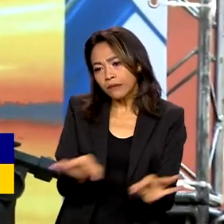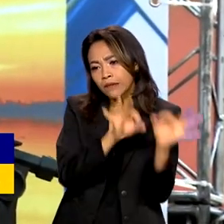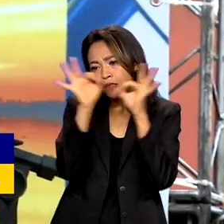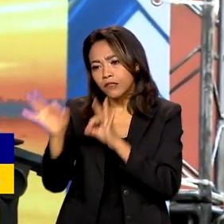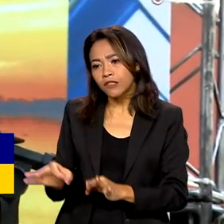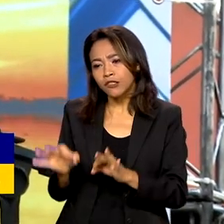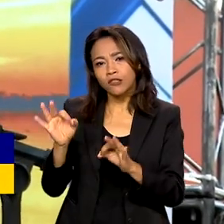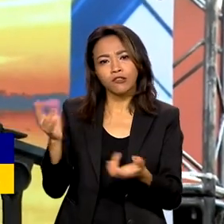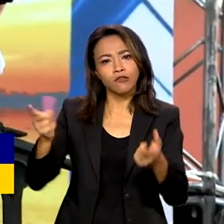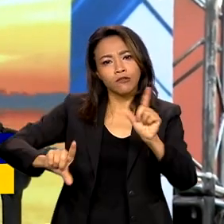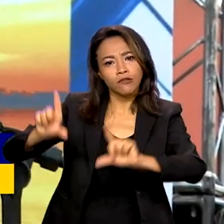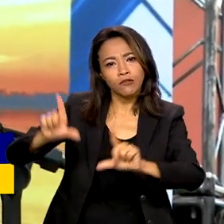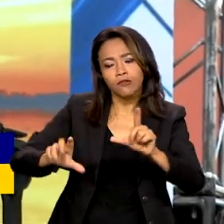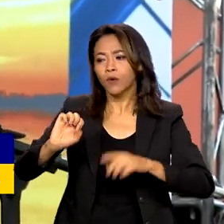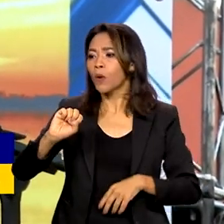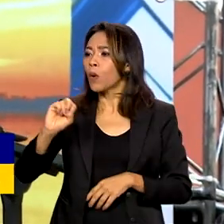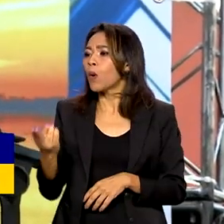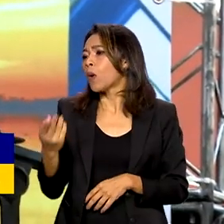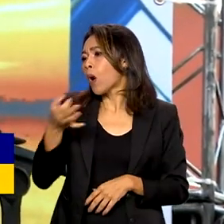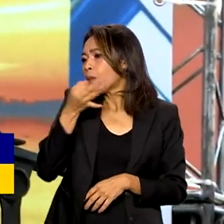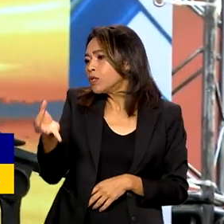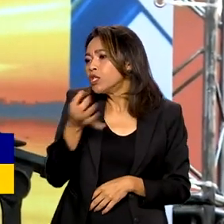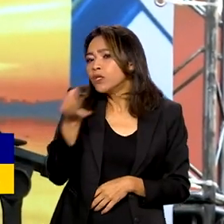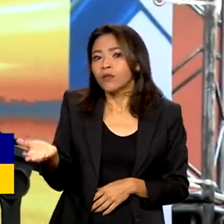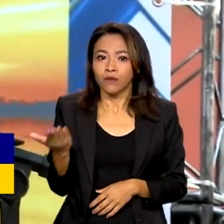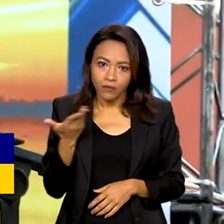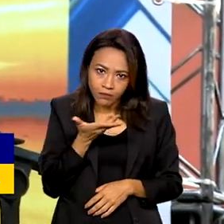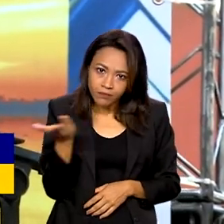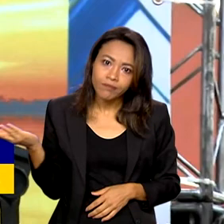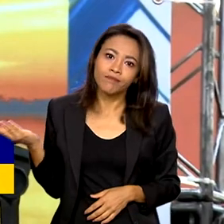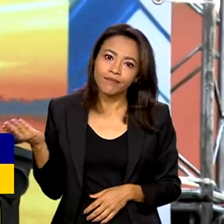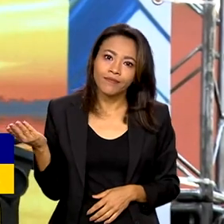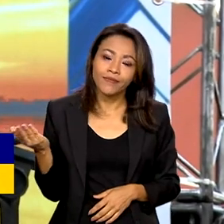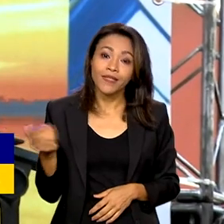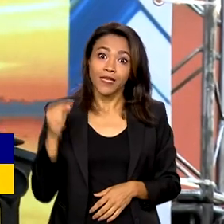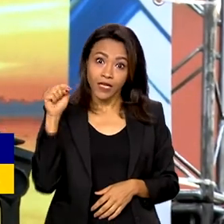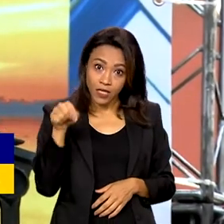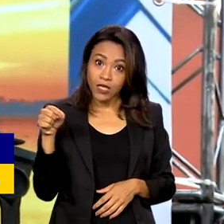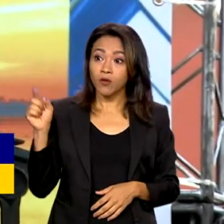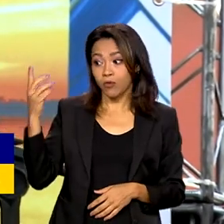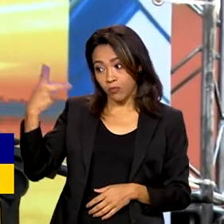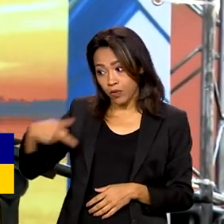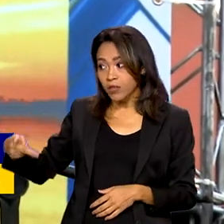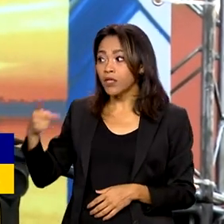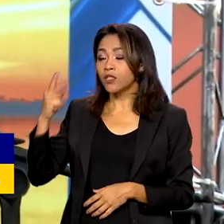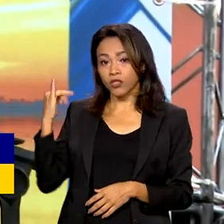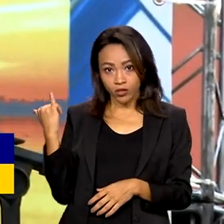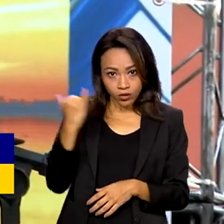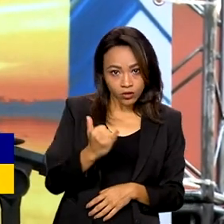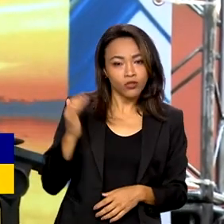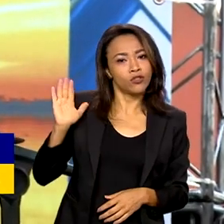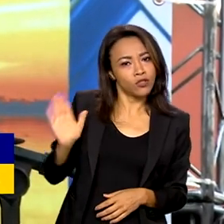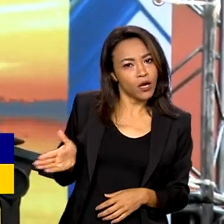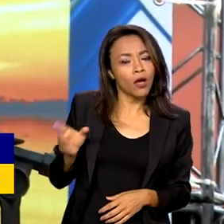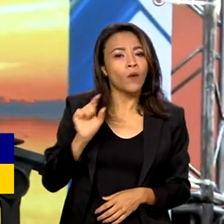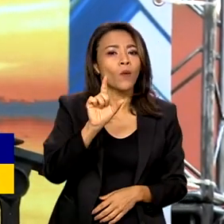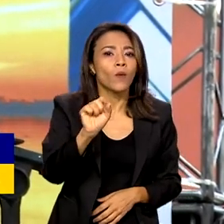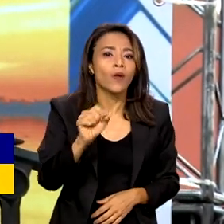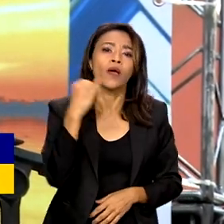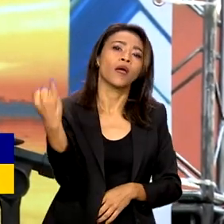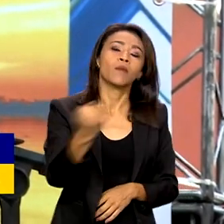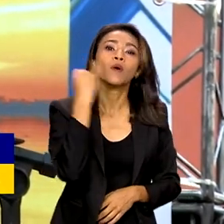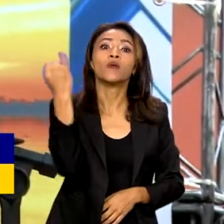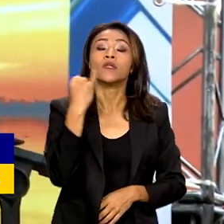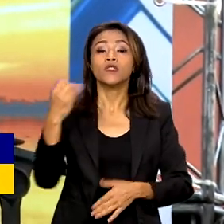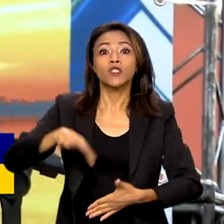assistiram ou da opinião de alguém. E como o senhor tem dito, presidente, é importante que os chefes de